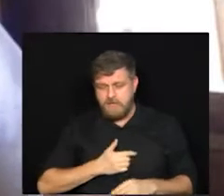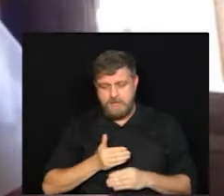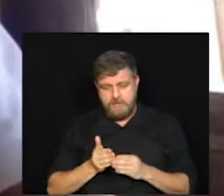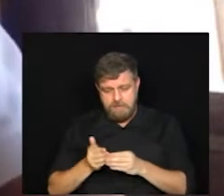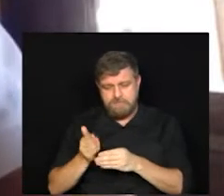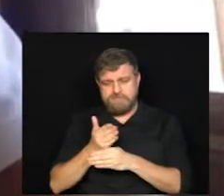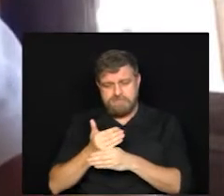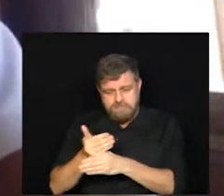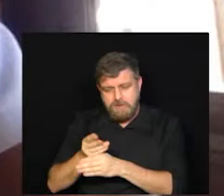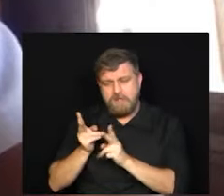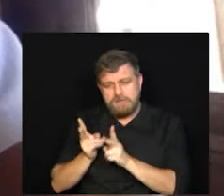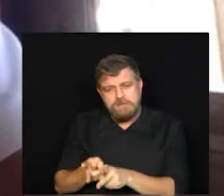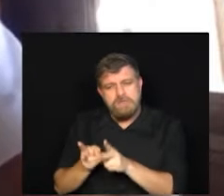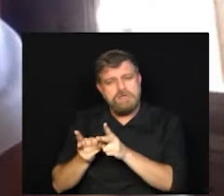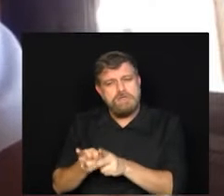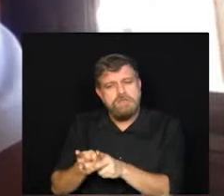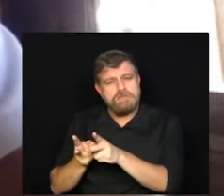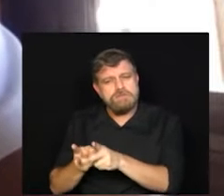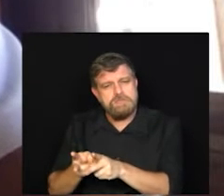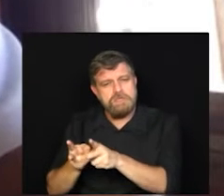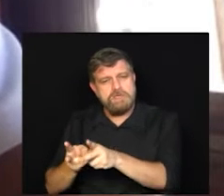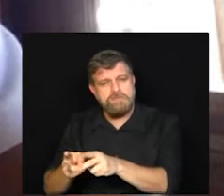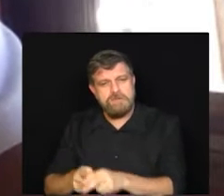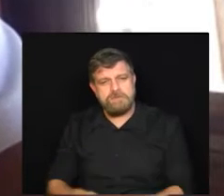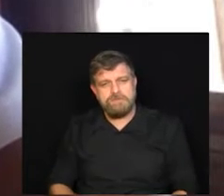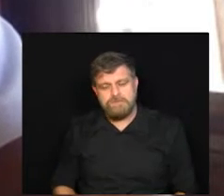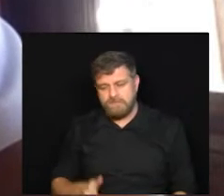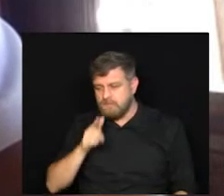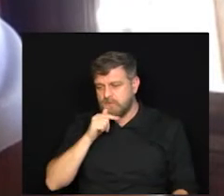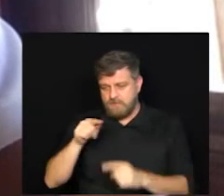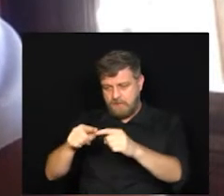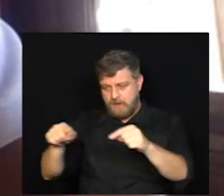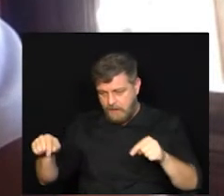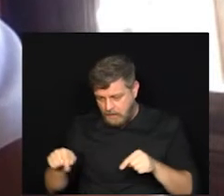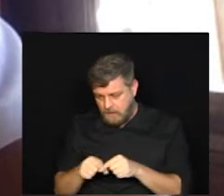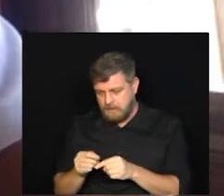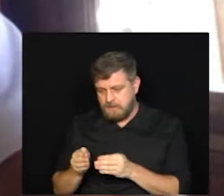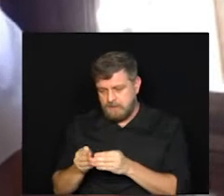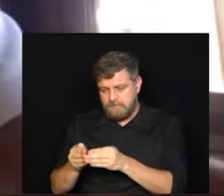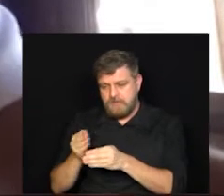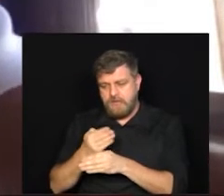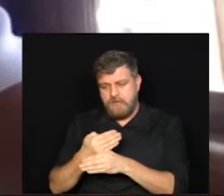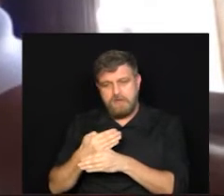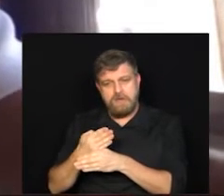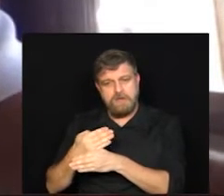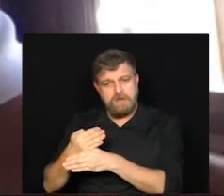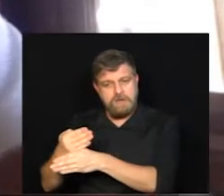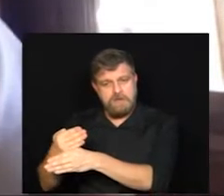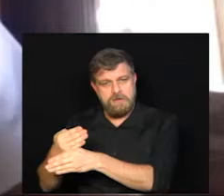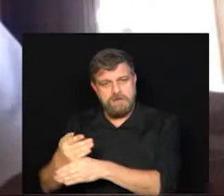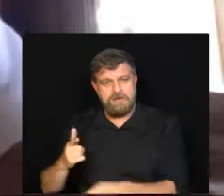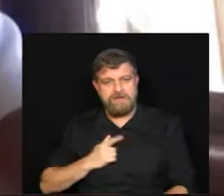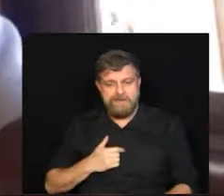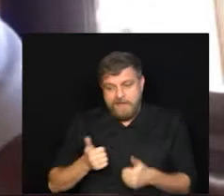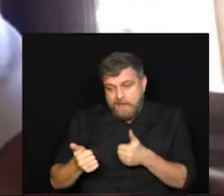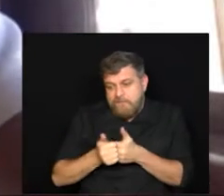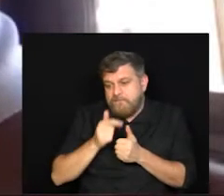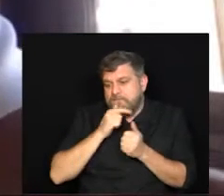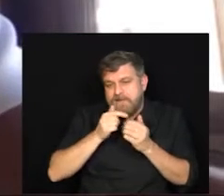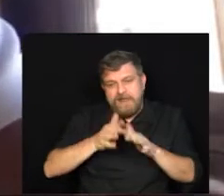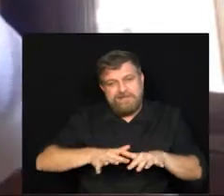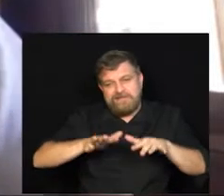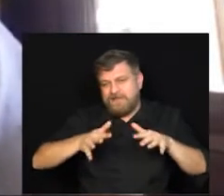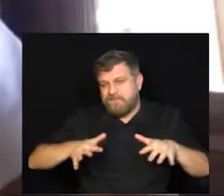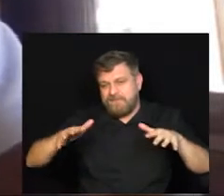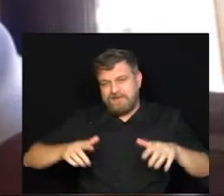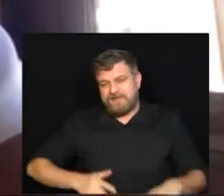né? Então, sempre, quando eu estava na Ilhabela, eu sempre estava velejando, porque eu moro próximo da praia, então eu já estava